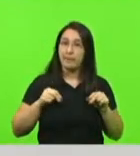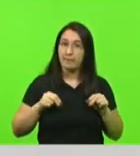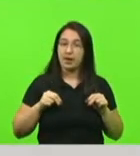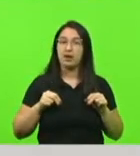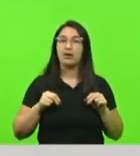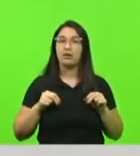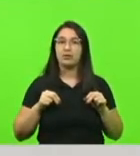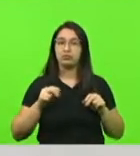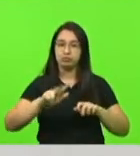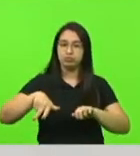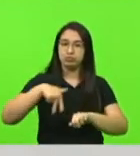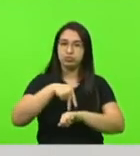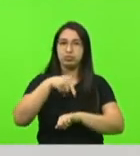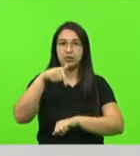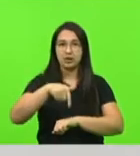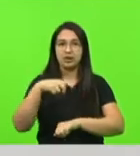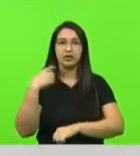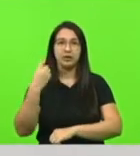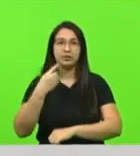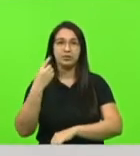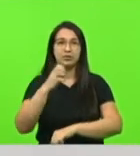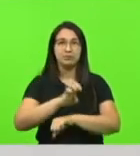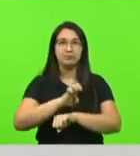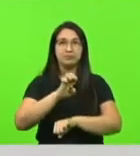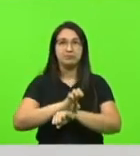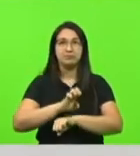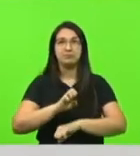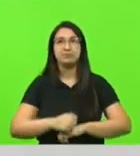posse como deputado estadual.